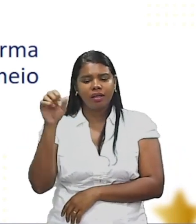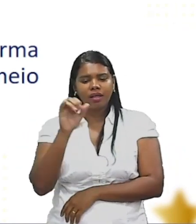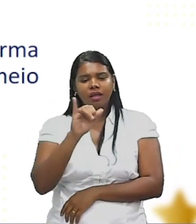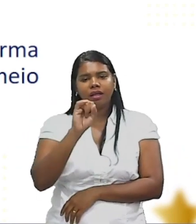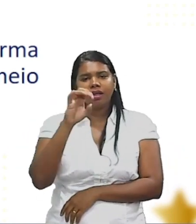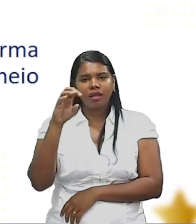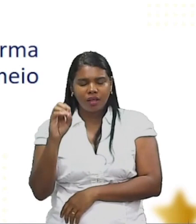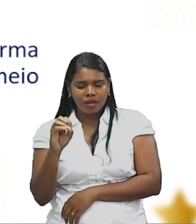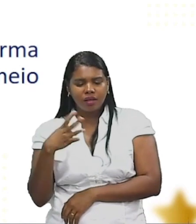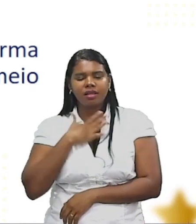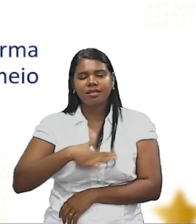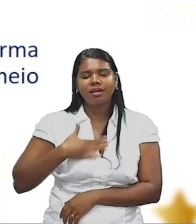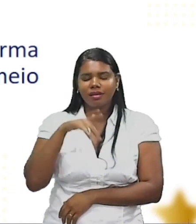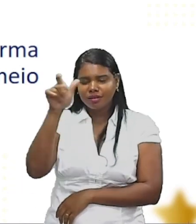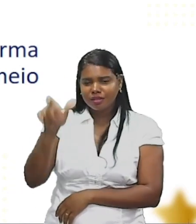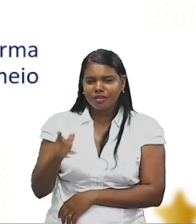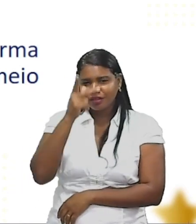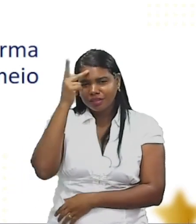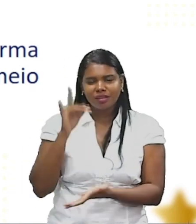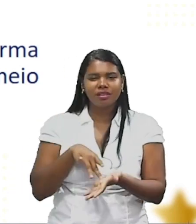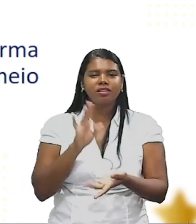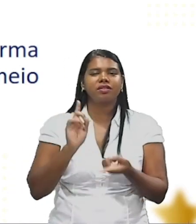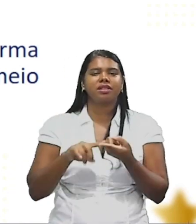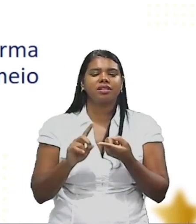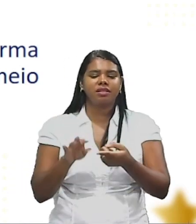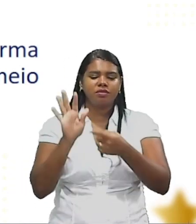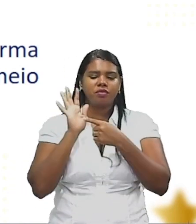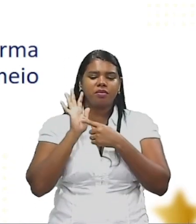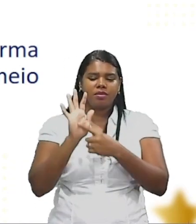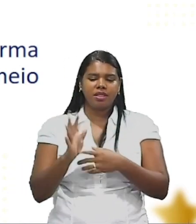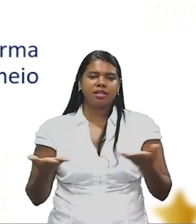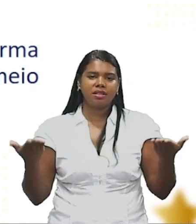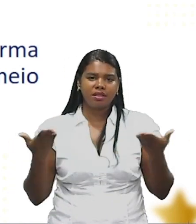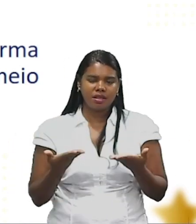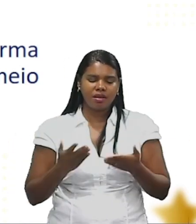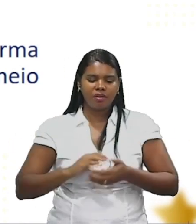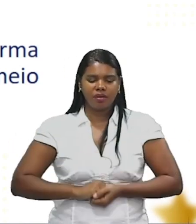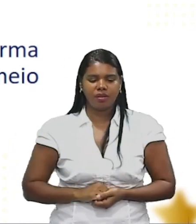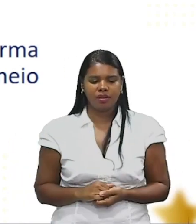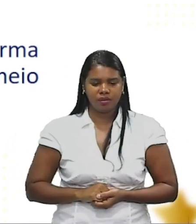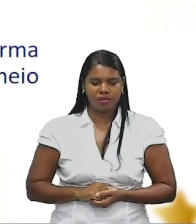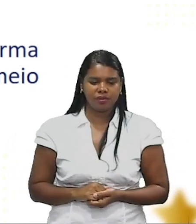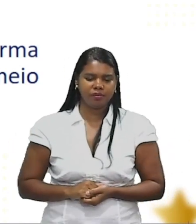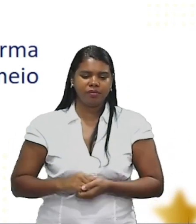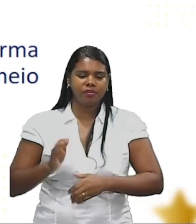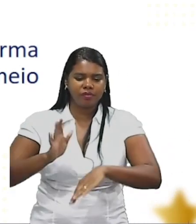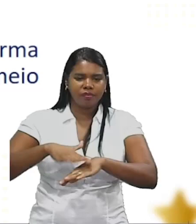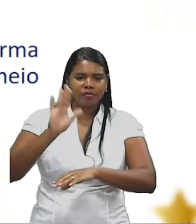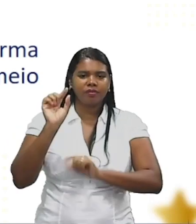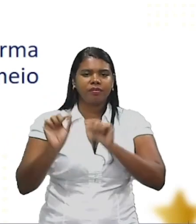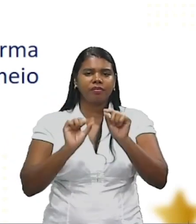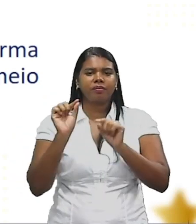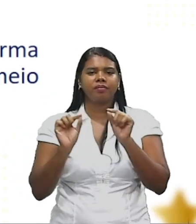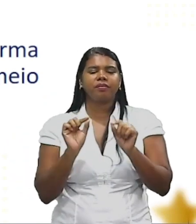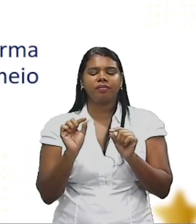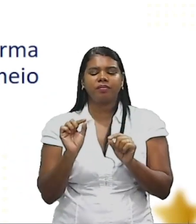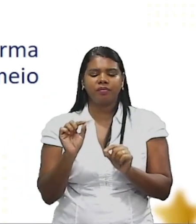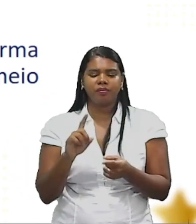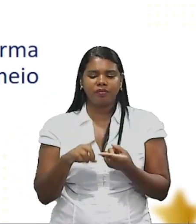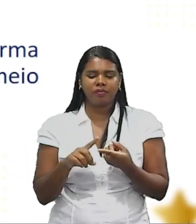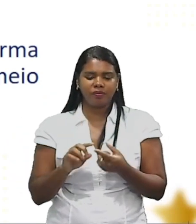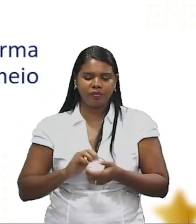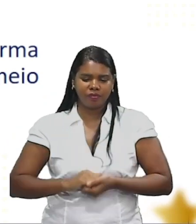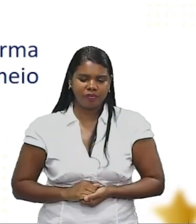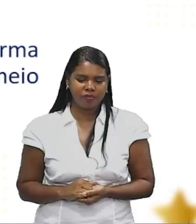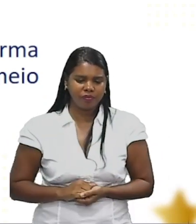voltadas à satisfação do cliente, tá? Vou apresentar poucas normas, mas que essas normas são o quê?